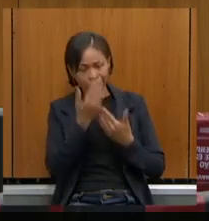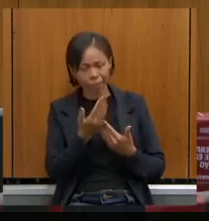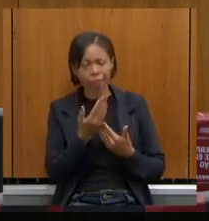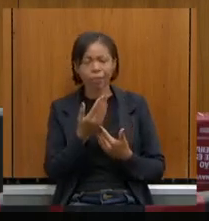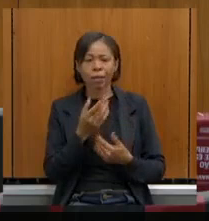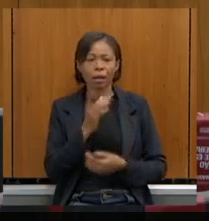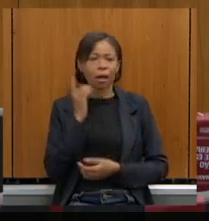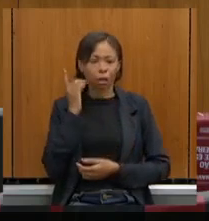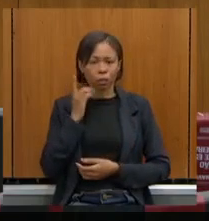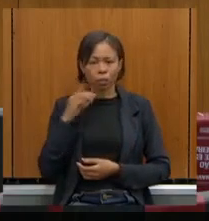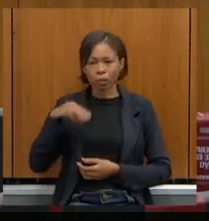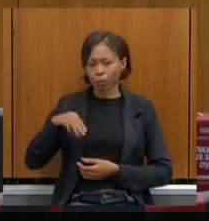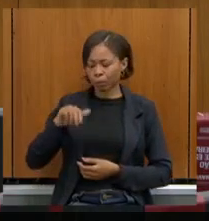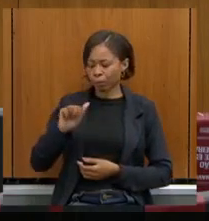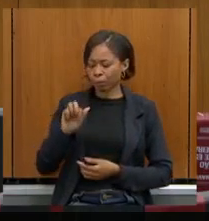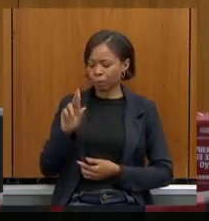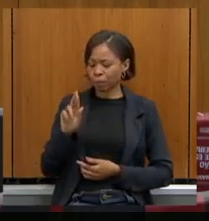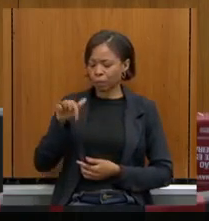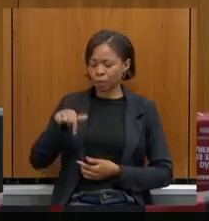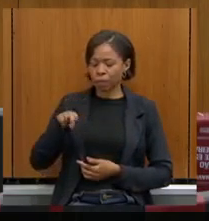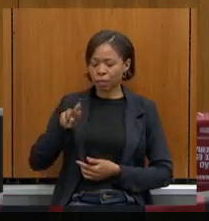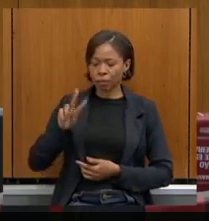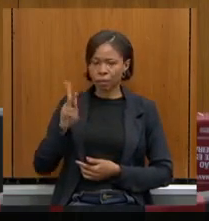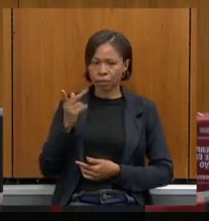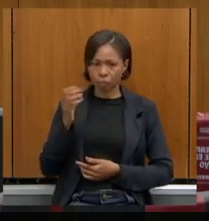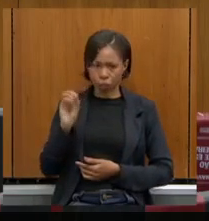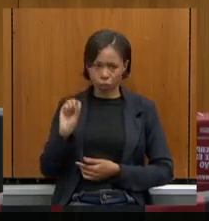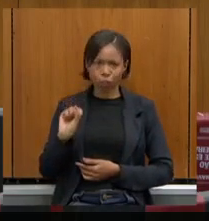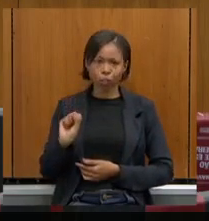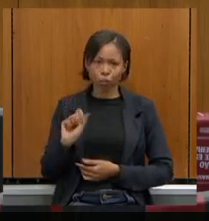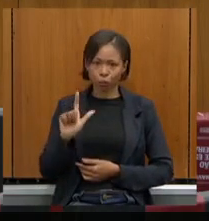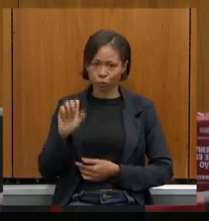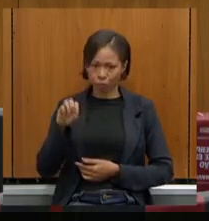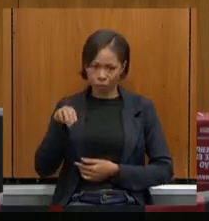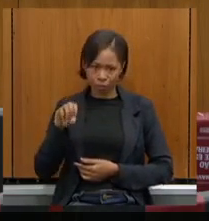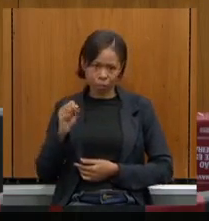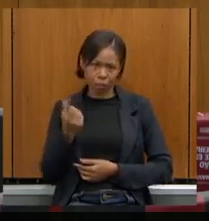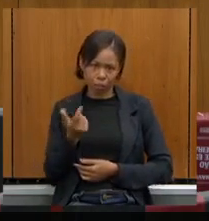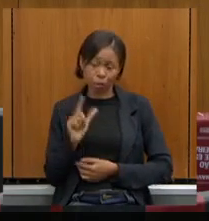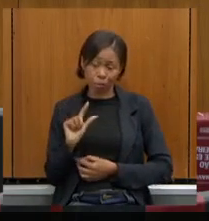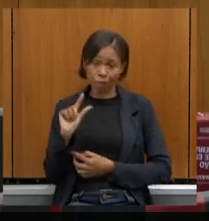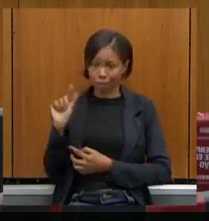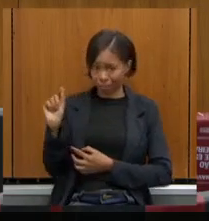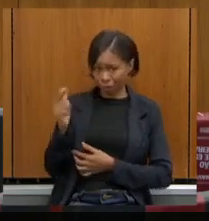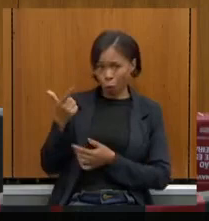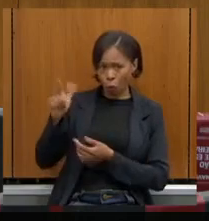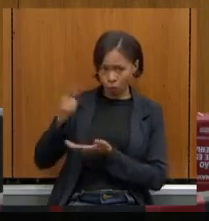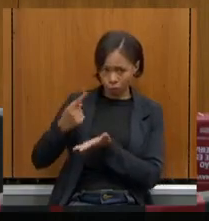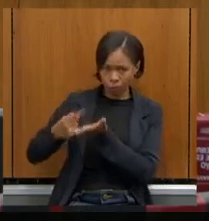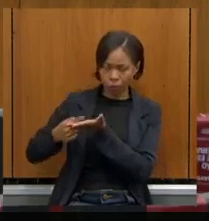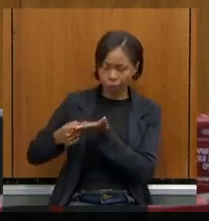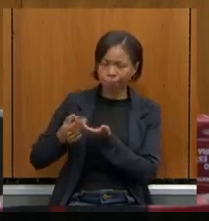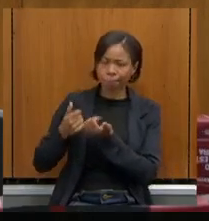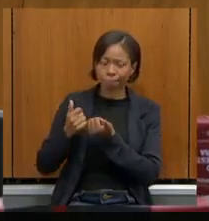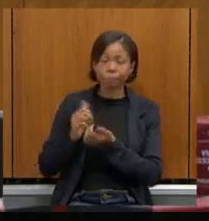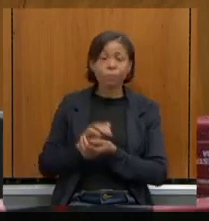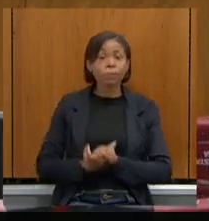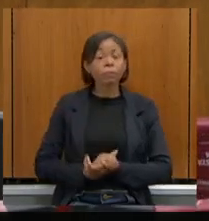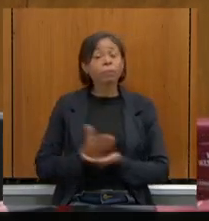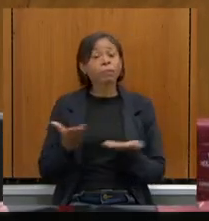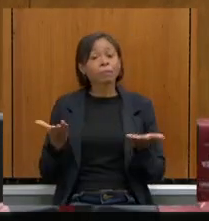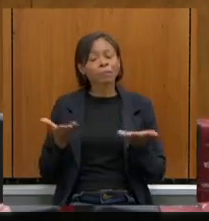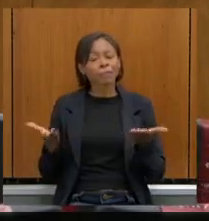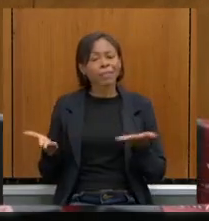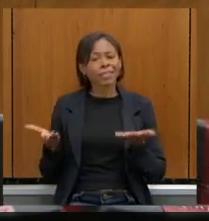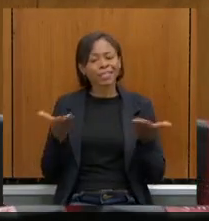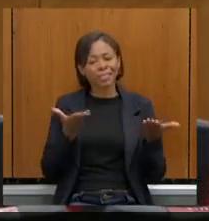Lemos, que vai se ausentar agora dessa reunião em vista de outro compromisso, e nesse momento, passo a palavra